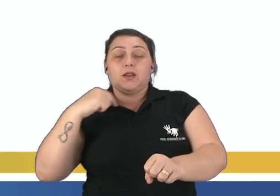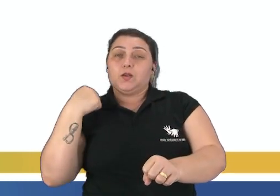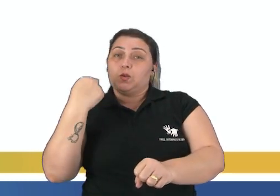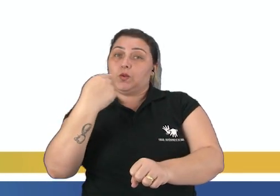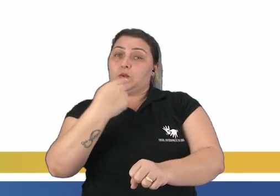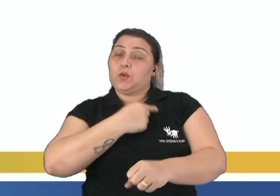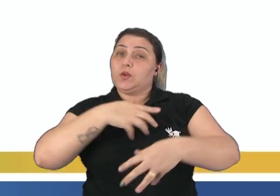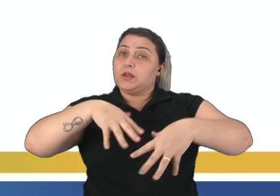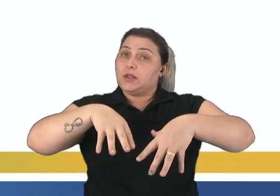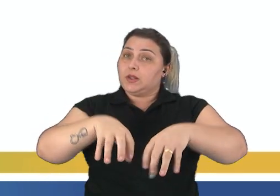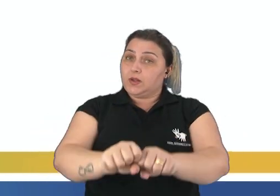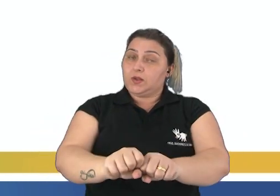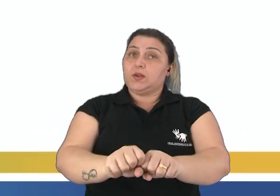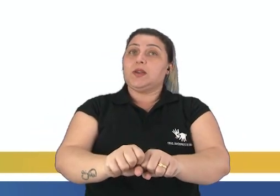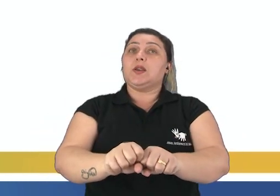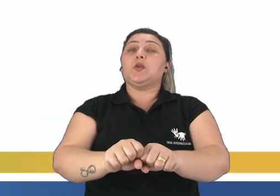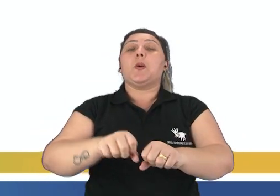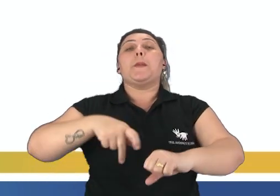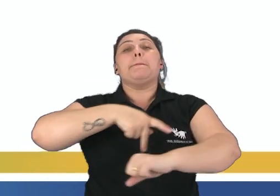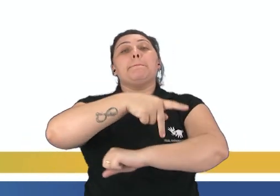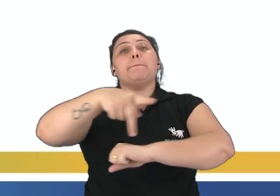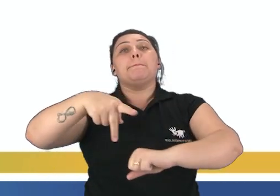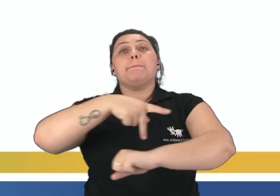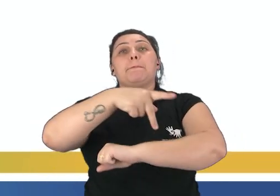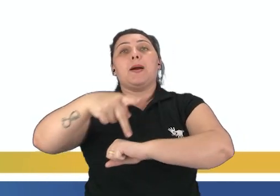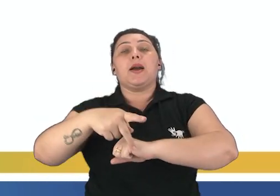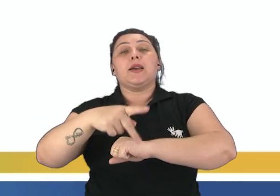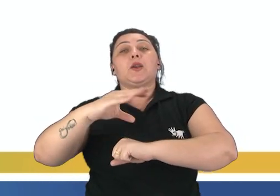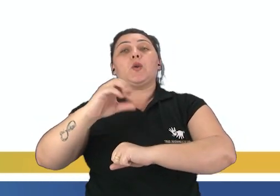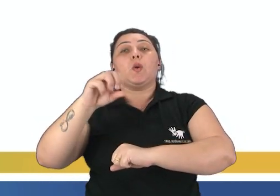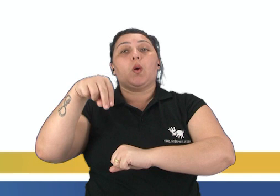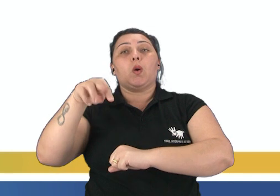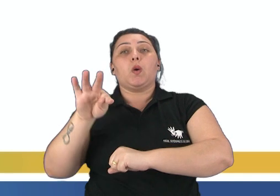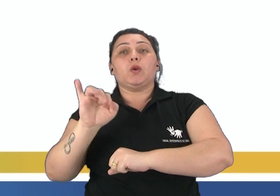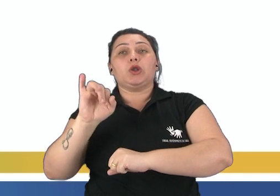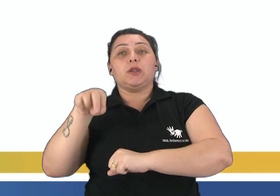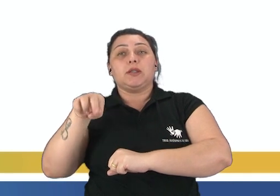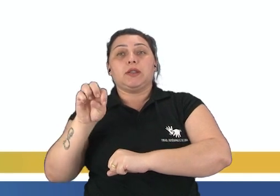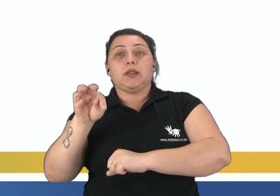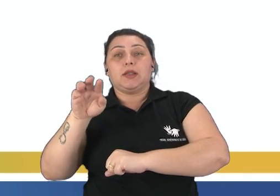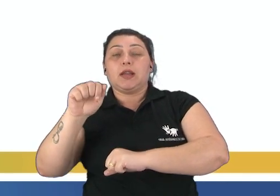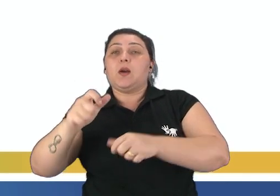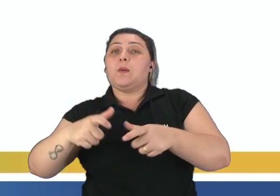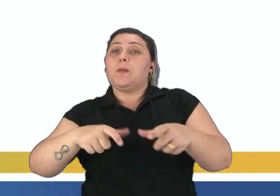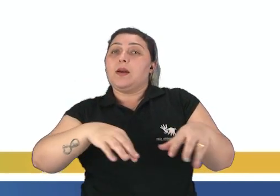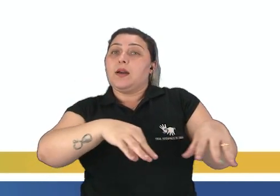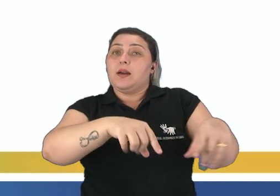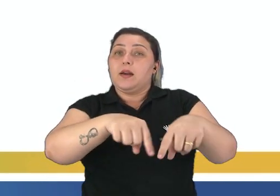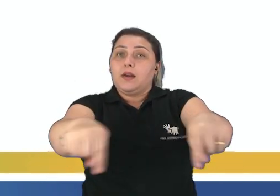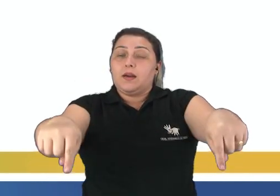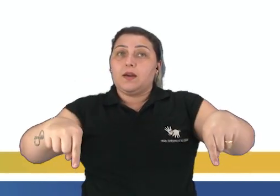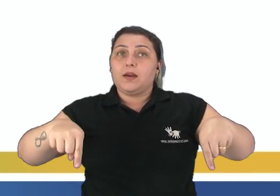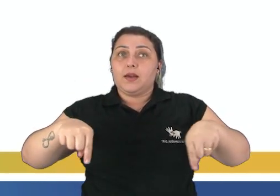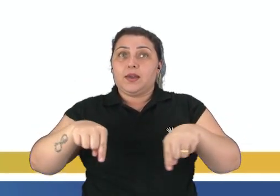nosso território é o de um país continental, pois a sua área equivale a